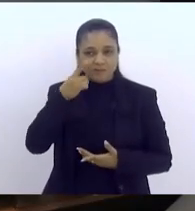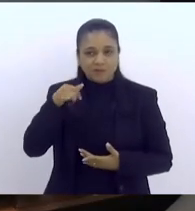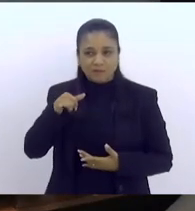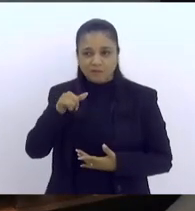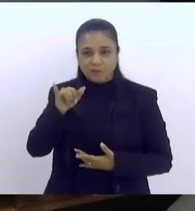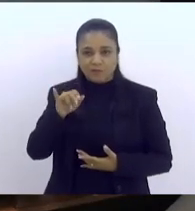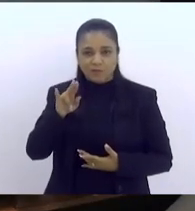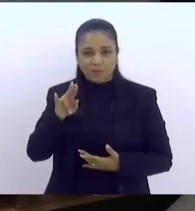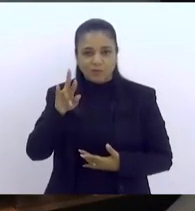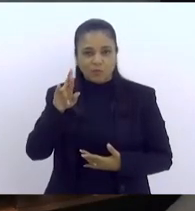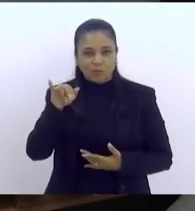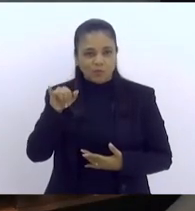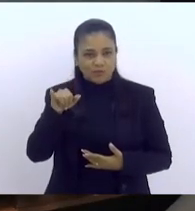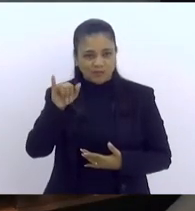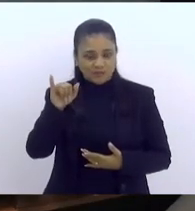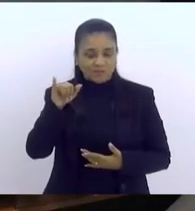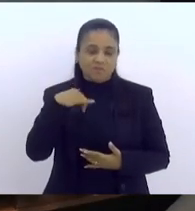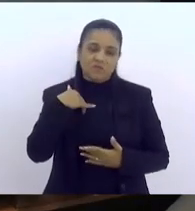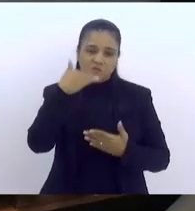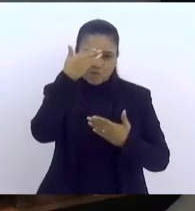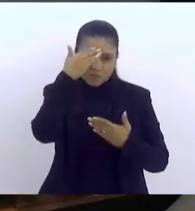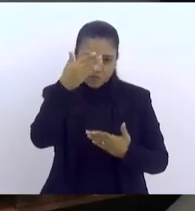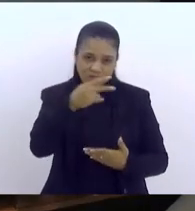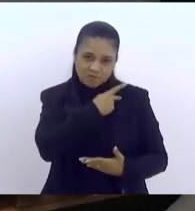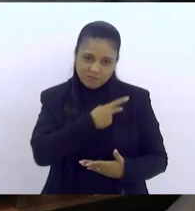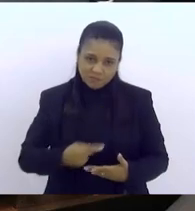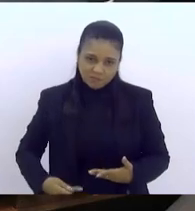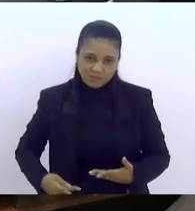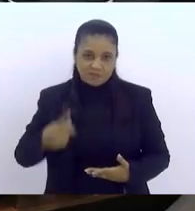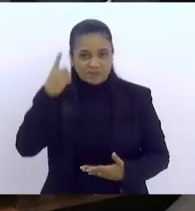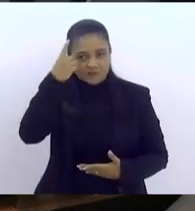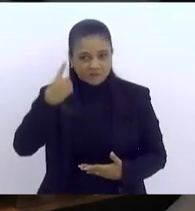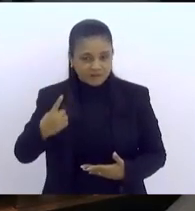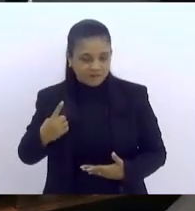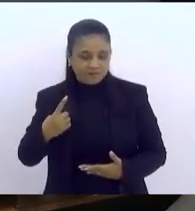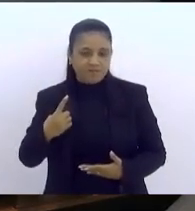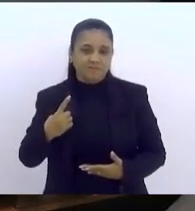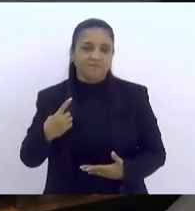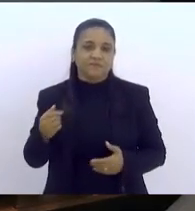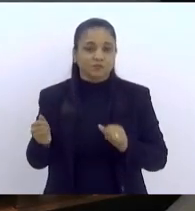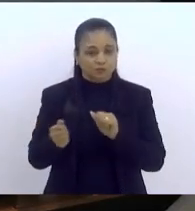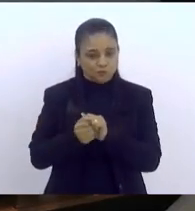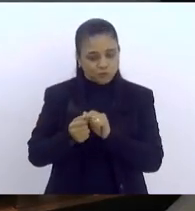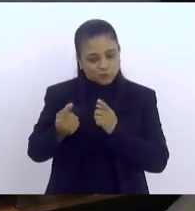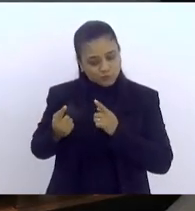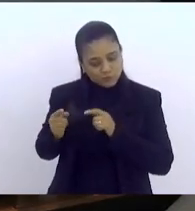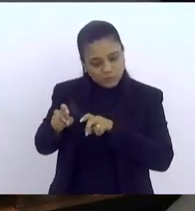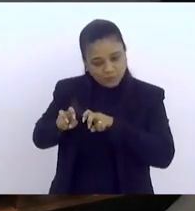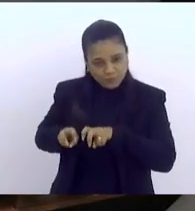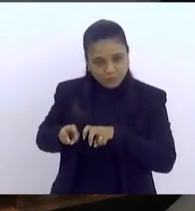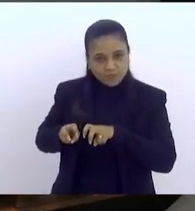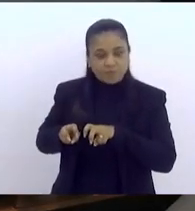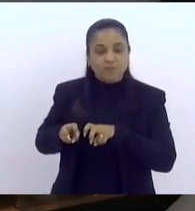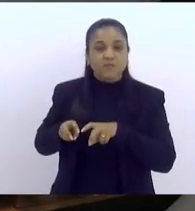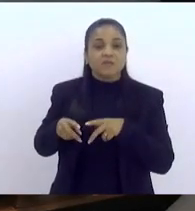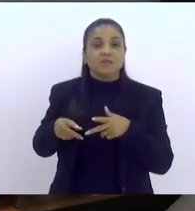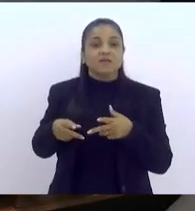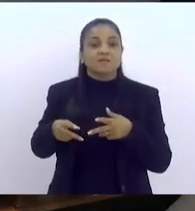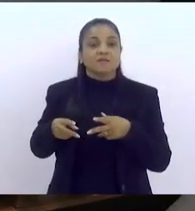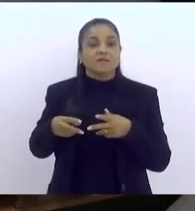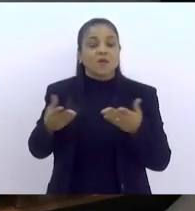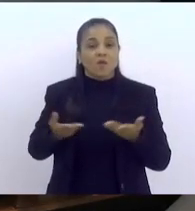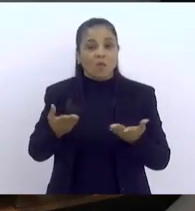fala. Muito obrigado, presidente. Até pedi para a deputada Renata Souza estar aqui do meu lado, que hoje, na religião católica, é o dia de